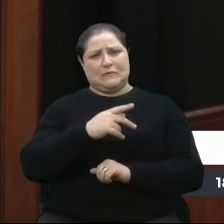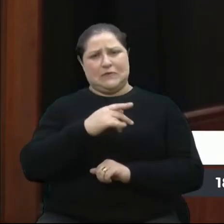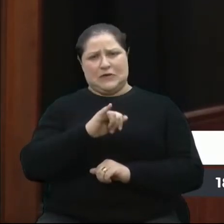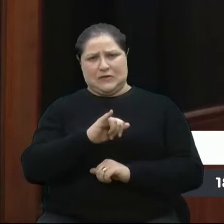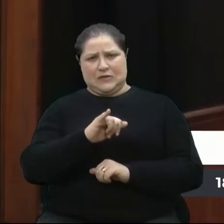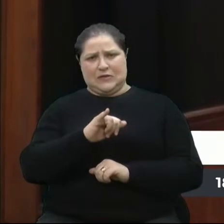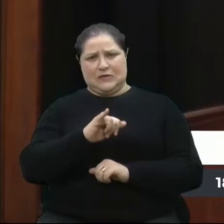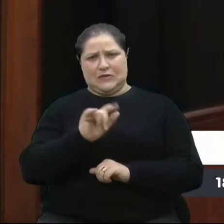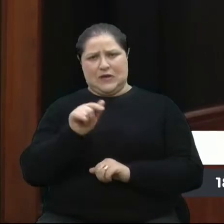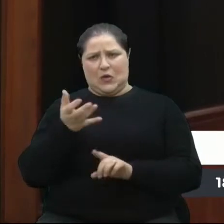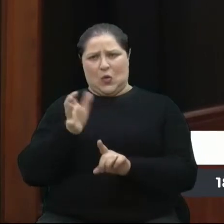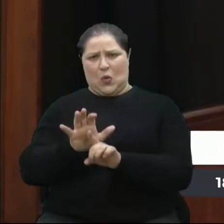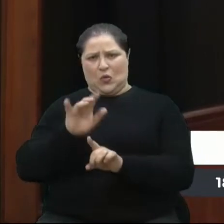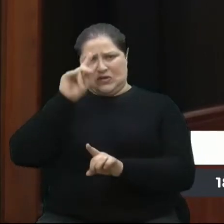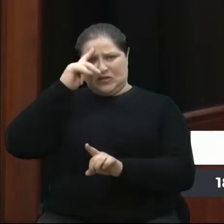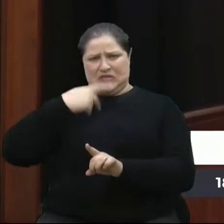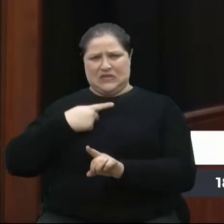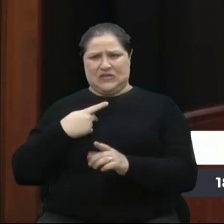a si mesmo?